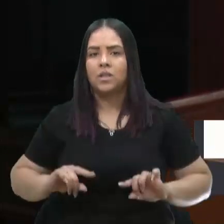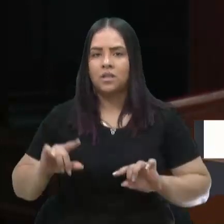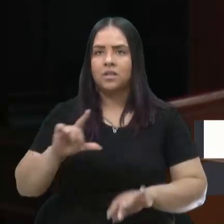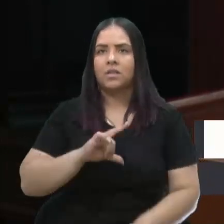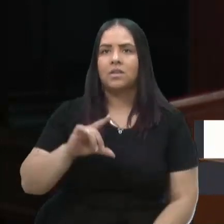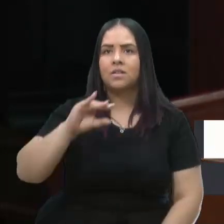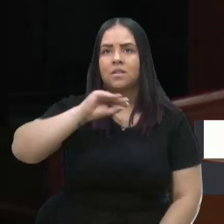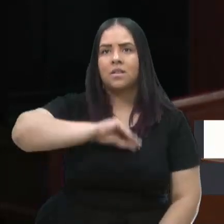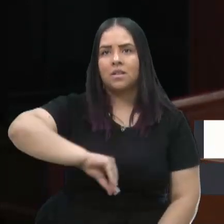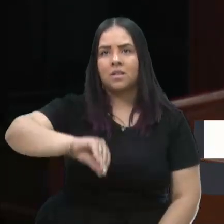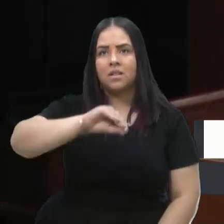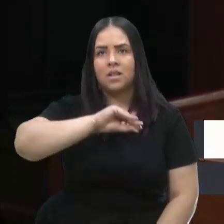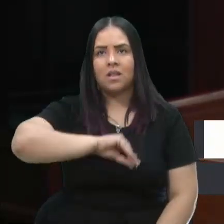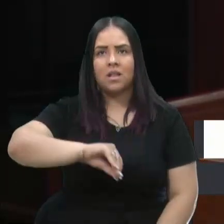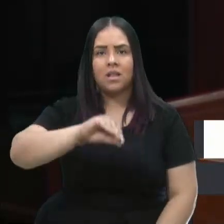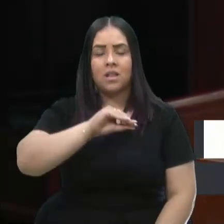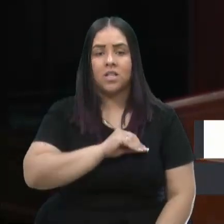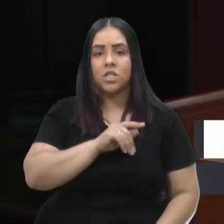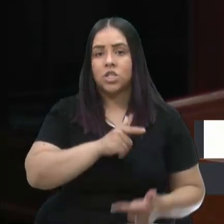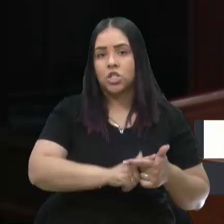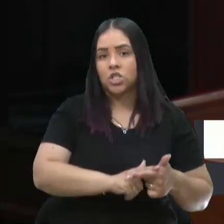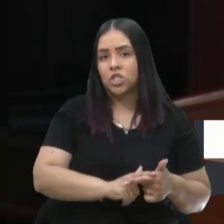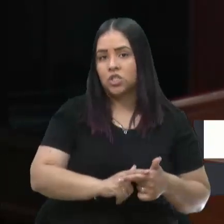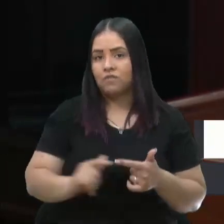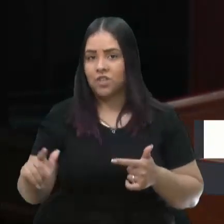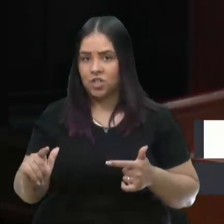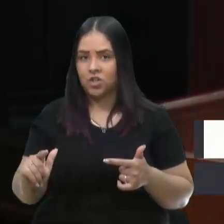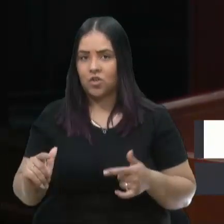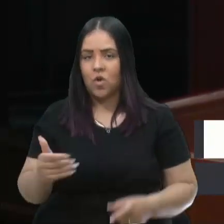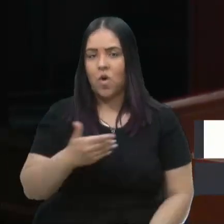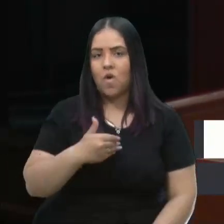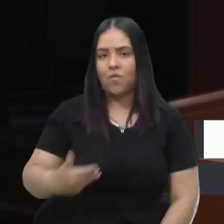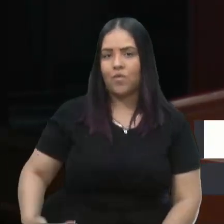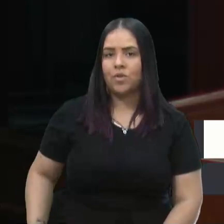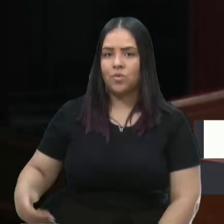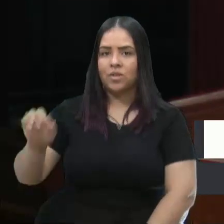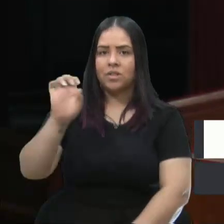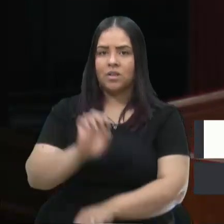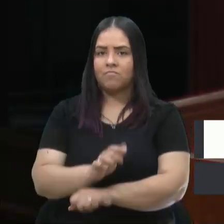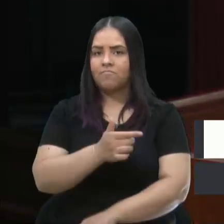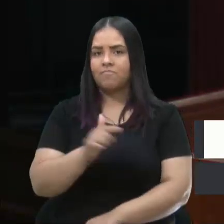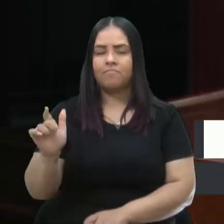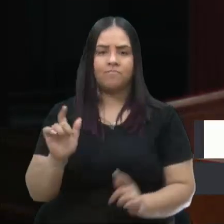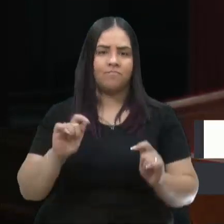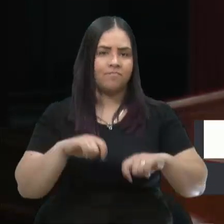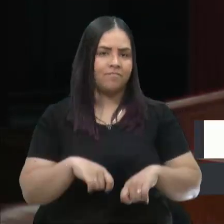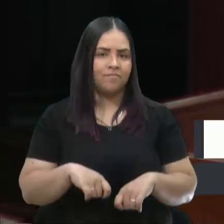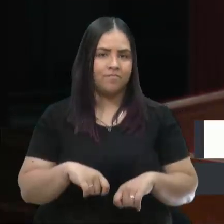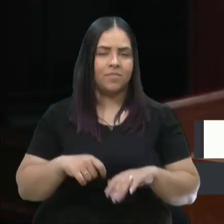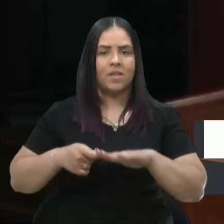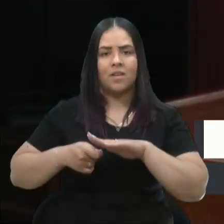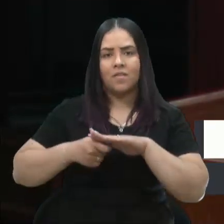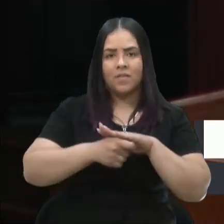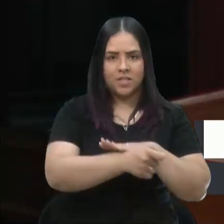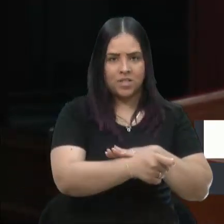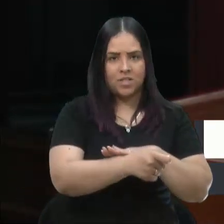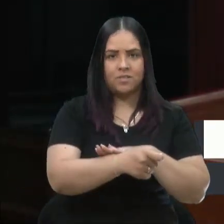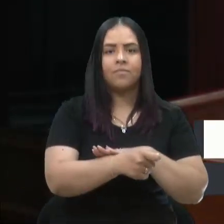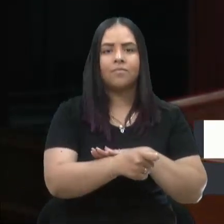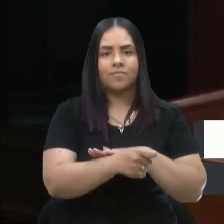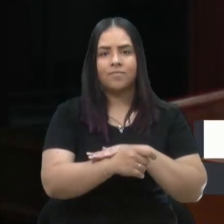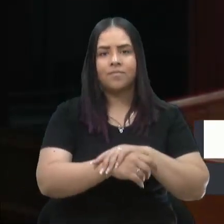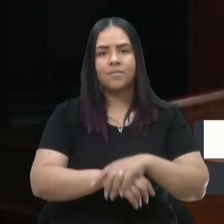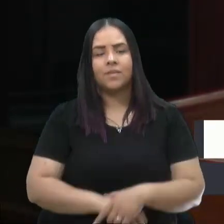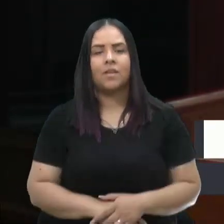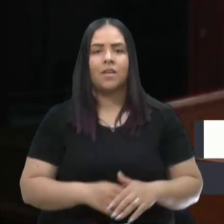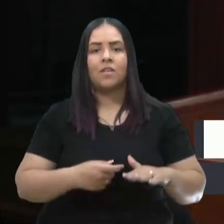recebendo salários parcelados. Um governo do estado sem capacidade para investir nas políticas,